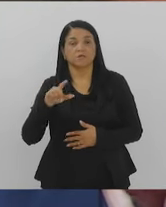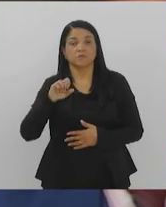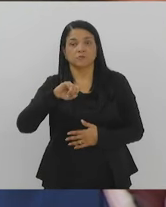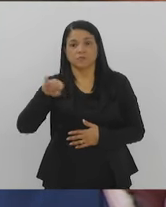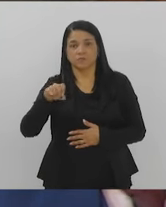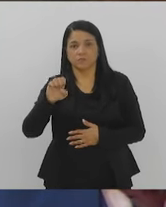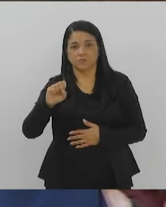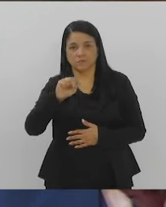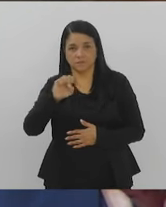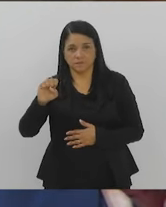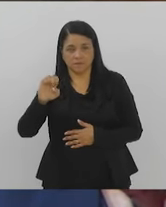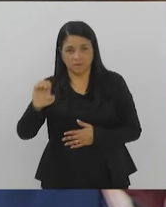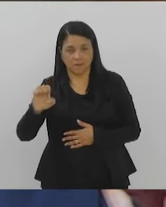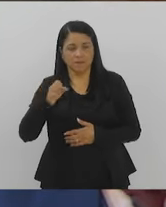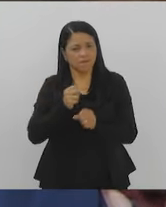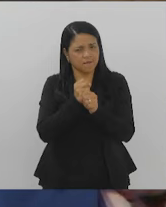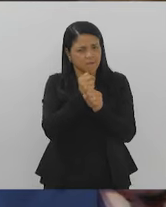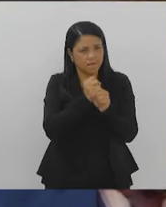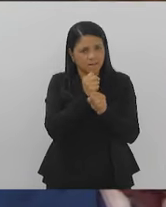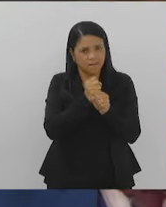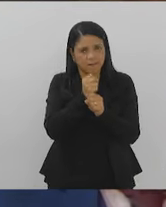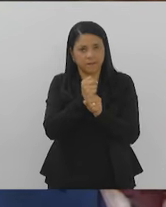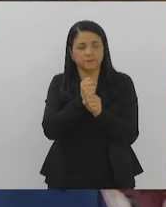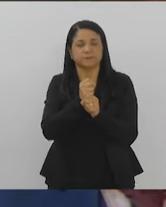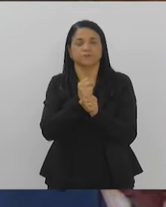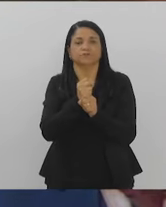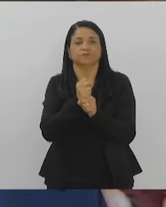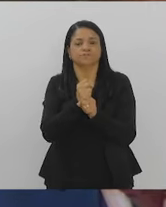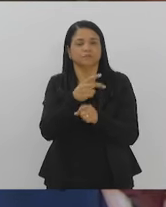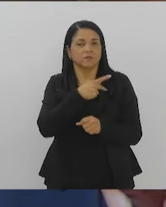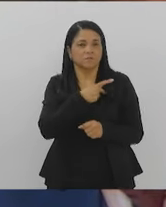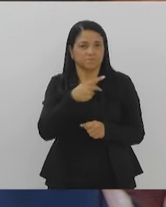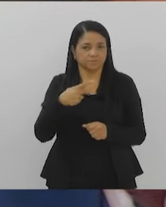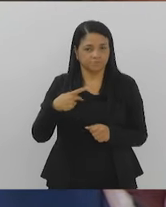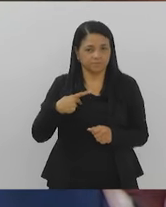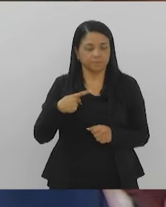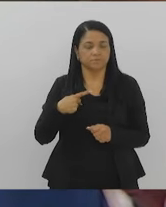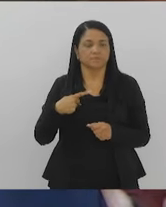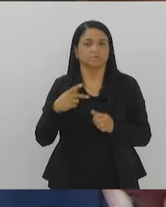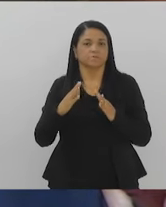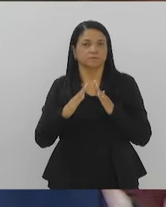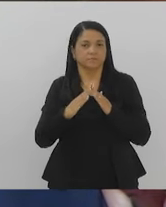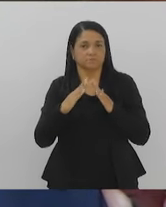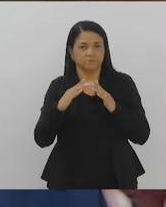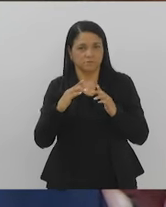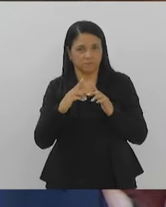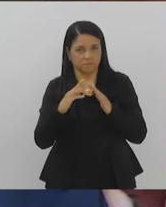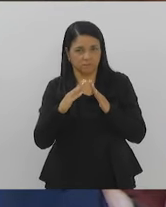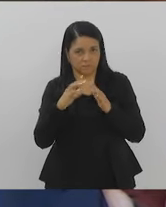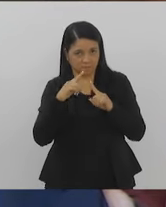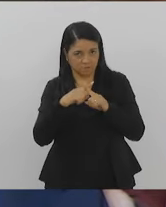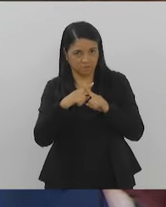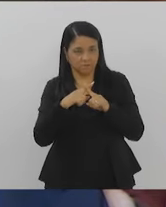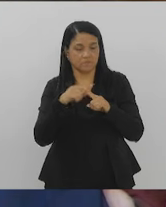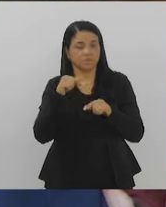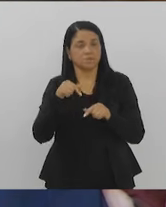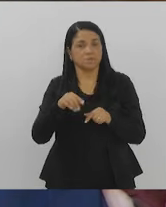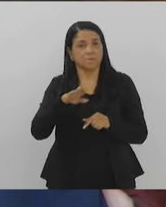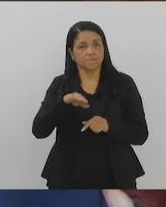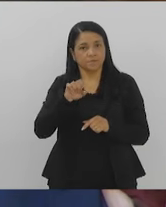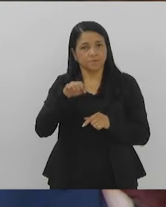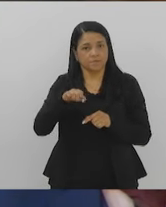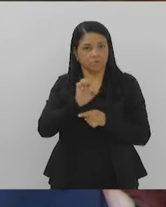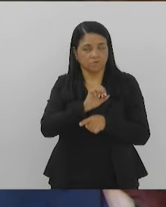anos pastoreou a Igreja Mãe aqui no Rio de Janeiro, pastor Flávio Marinho, pastor